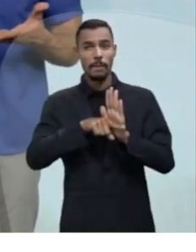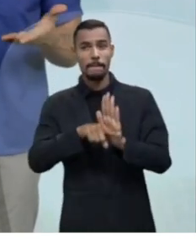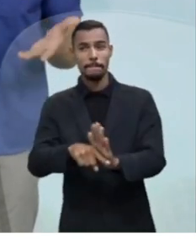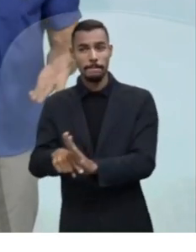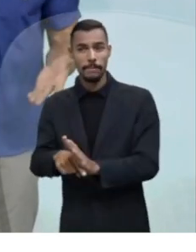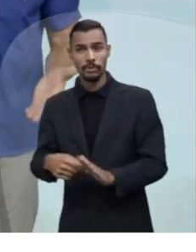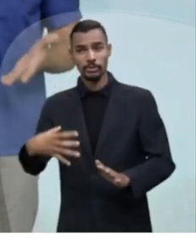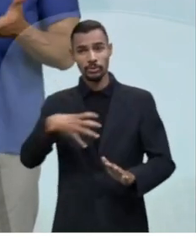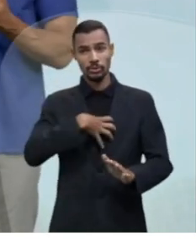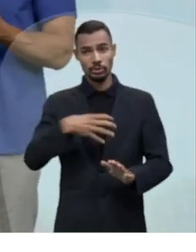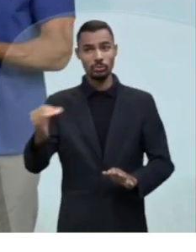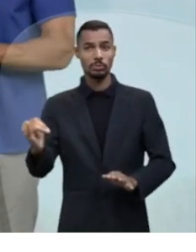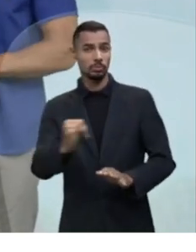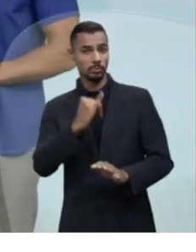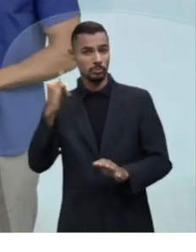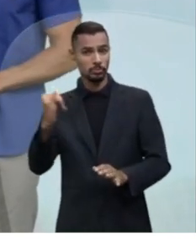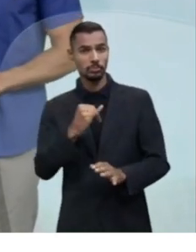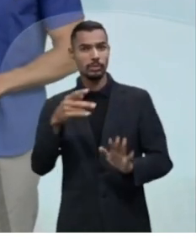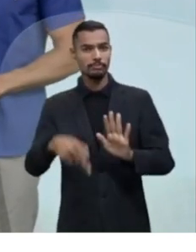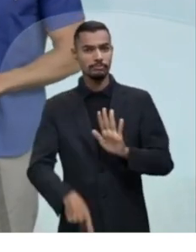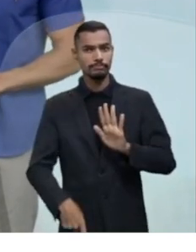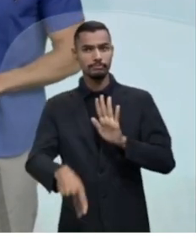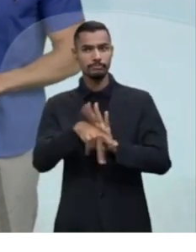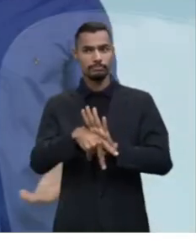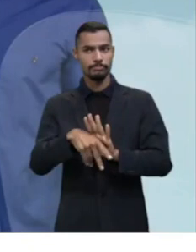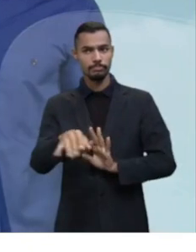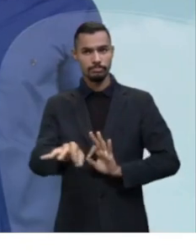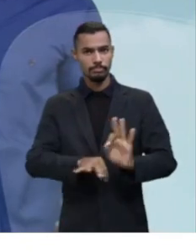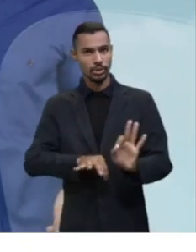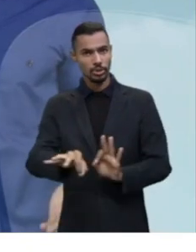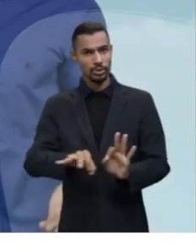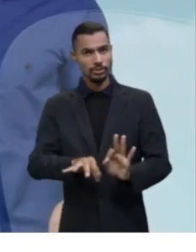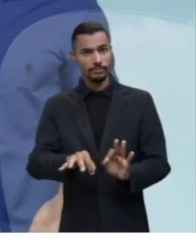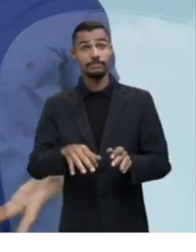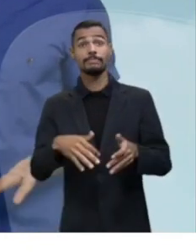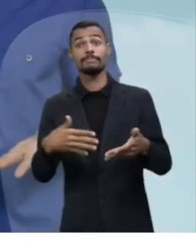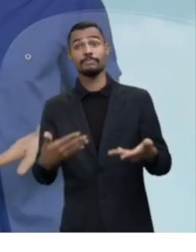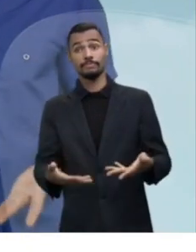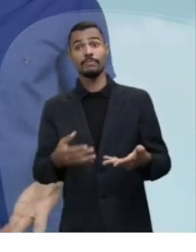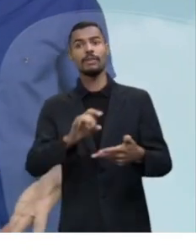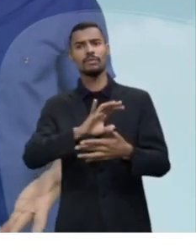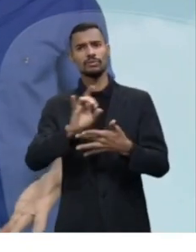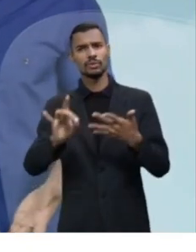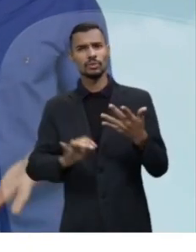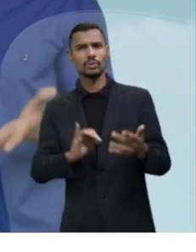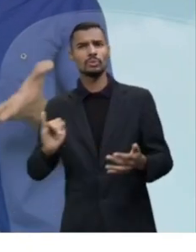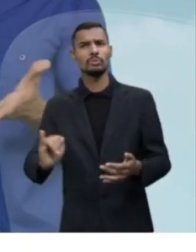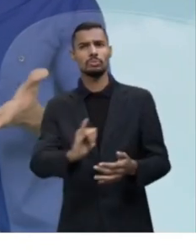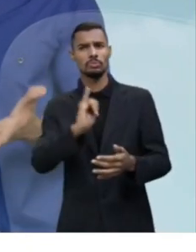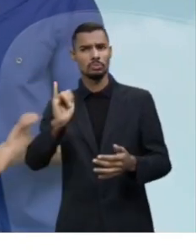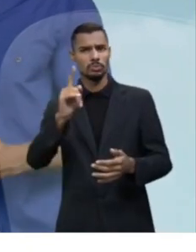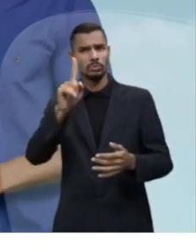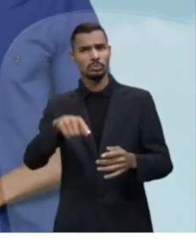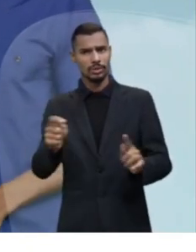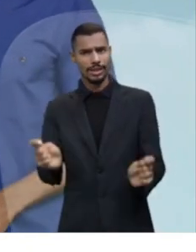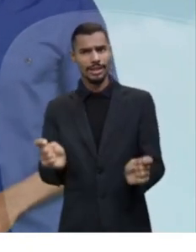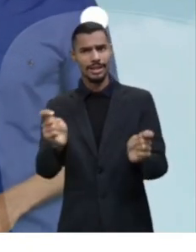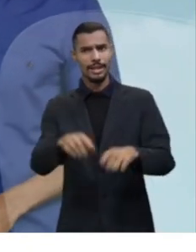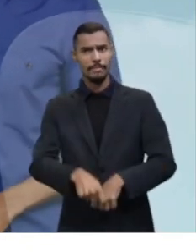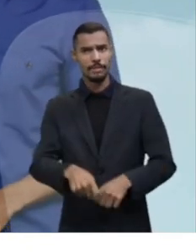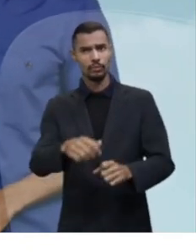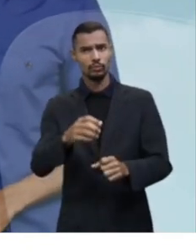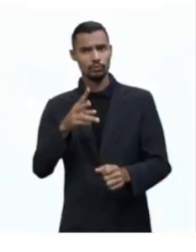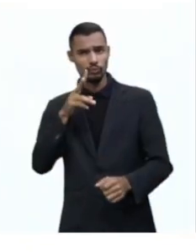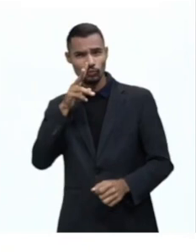e os tipos de estacas mais apropriados ao projeto. Além disso, um dos fatores mais importantes é a capacidade de